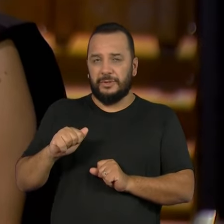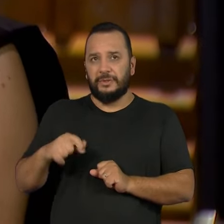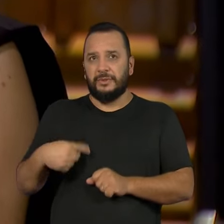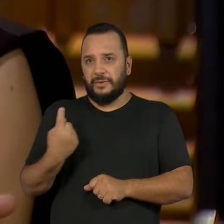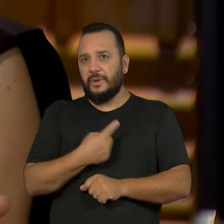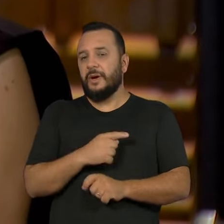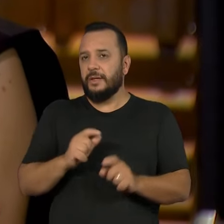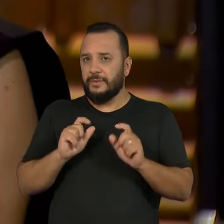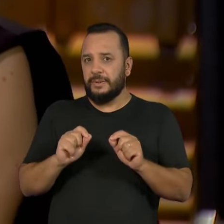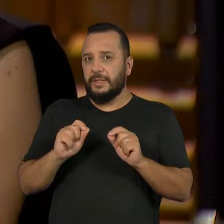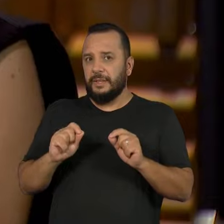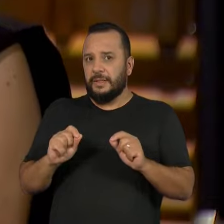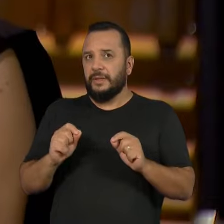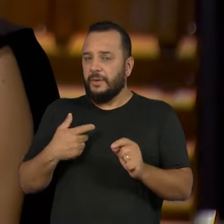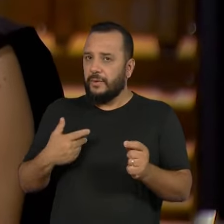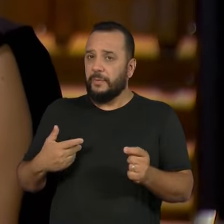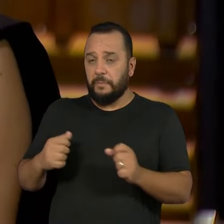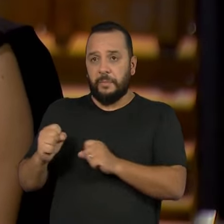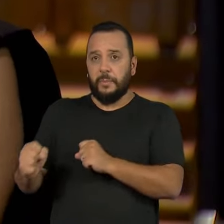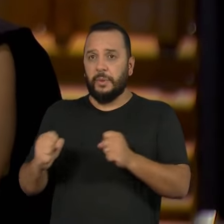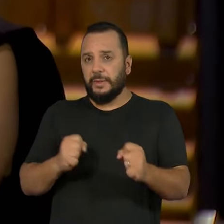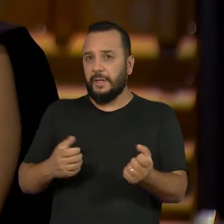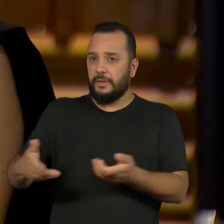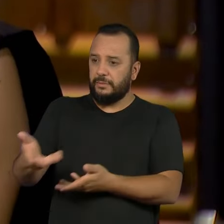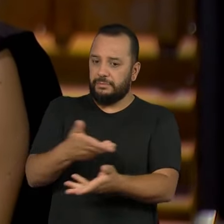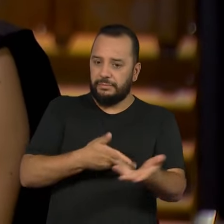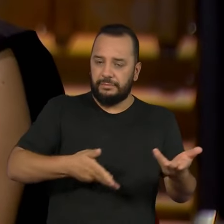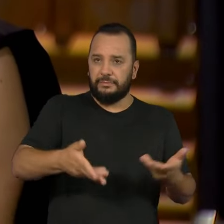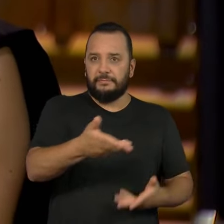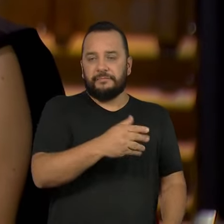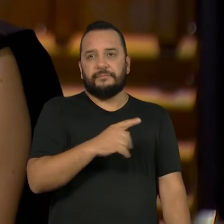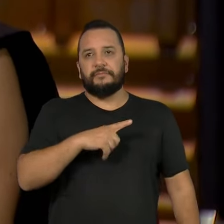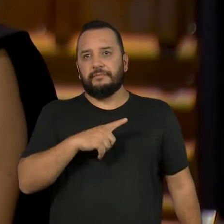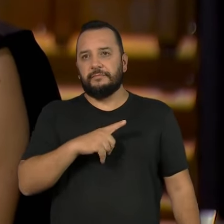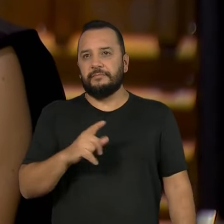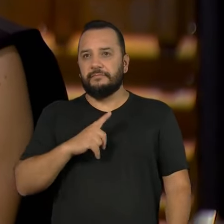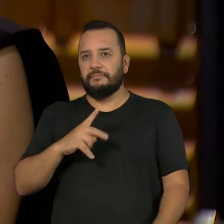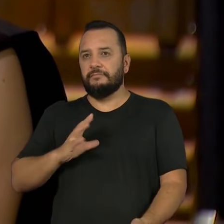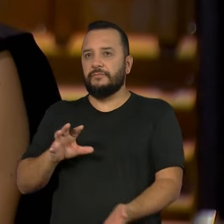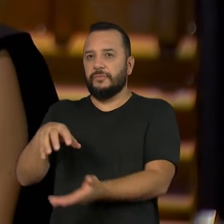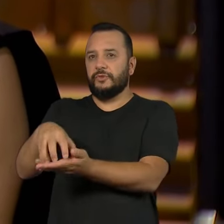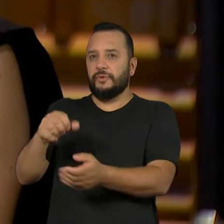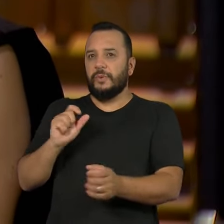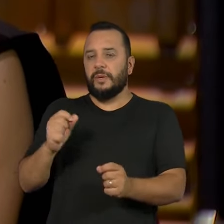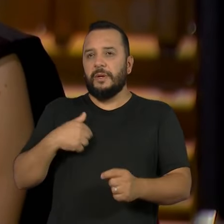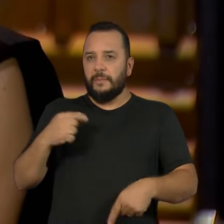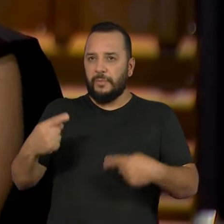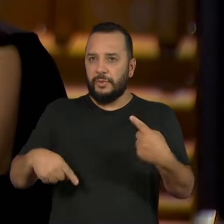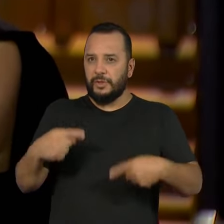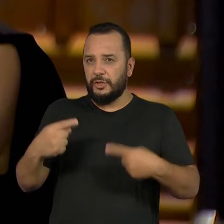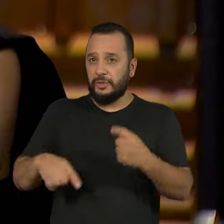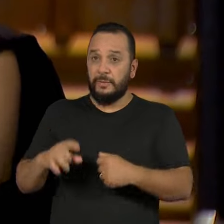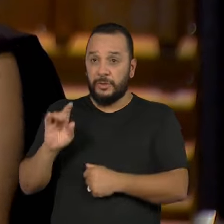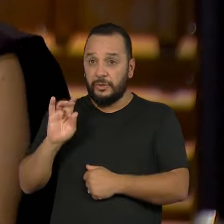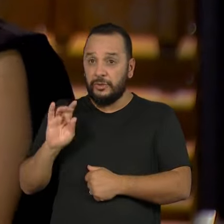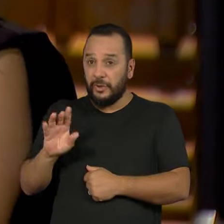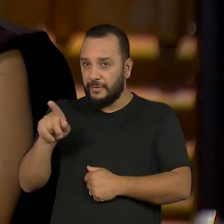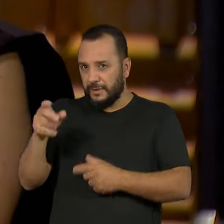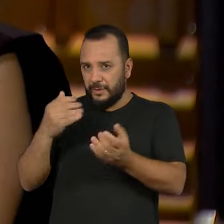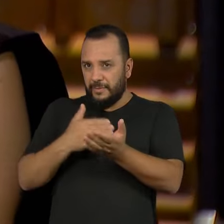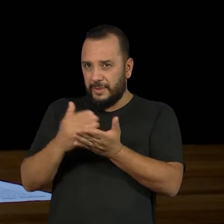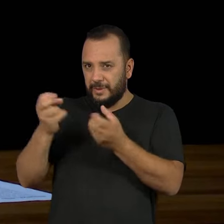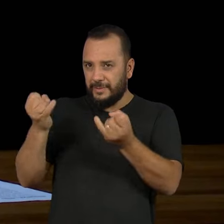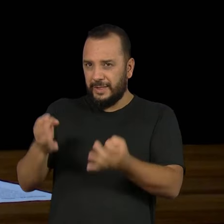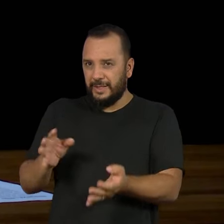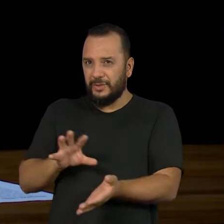está com compartilhando um pouco um pouco mais de poder estamos falando de instituições políticas mas não só você começou aqui falando das